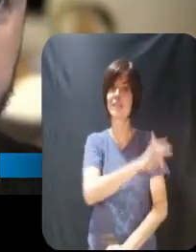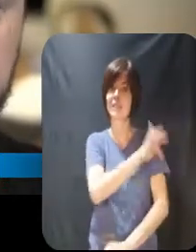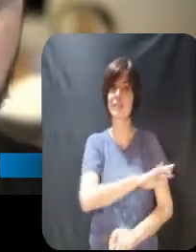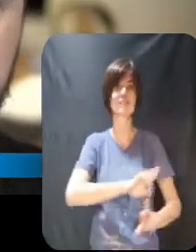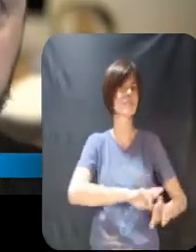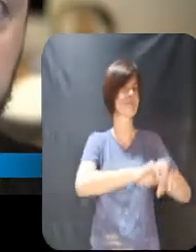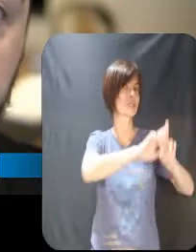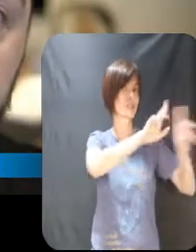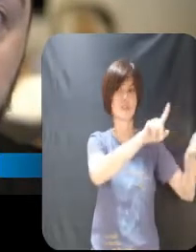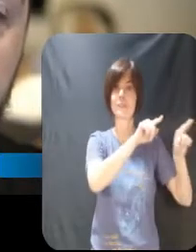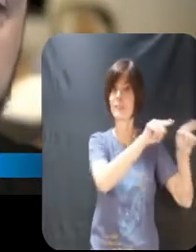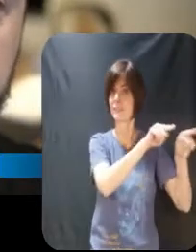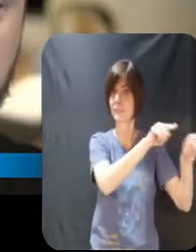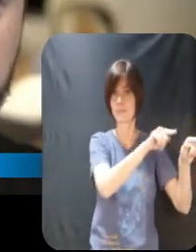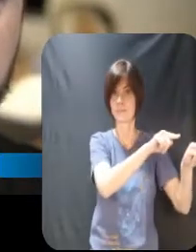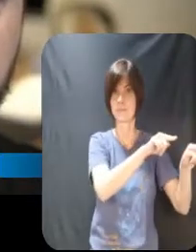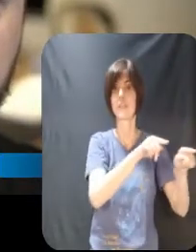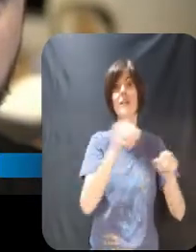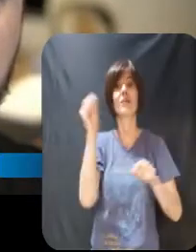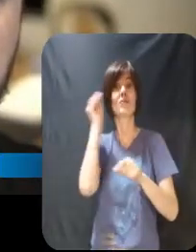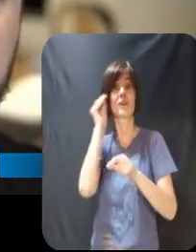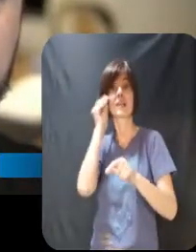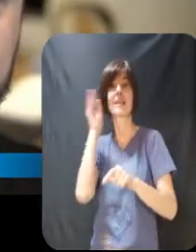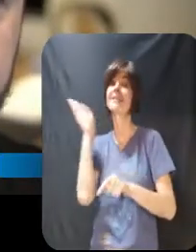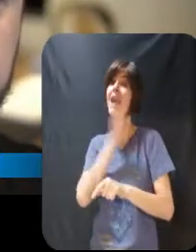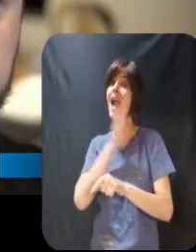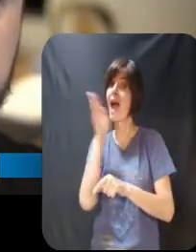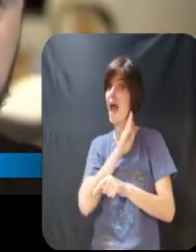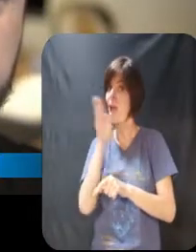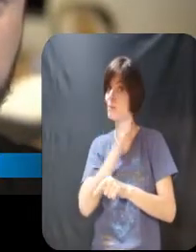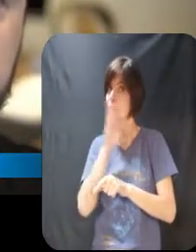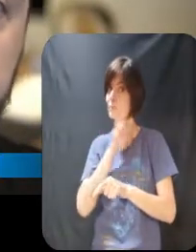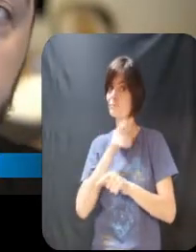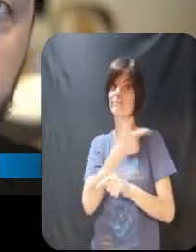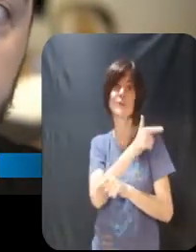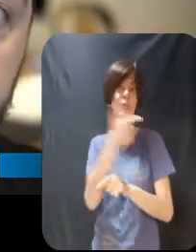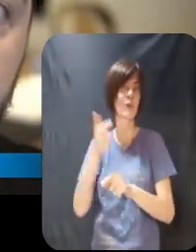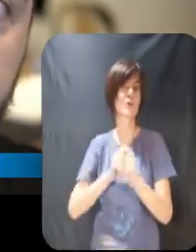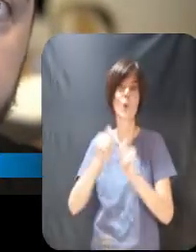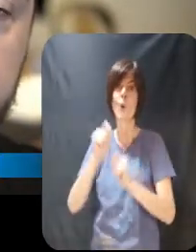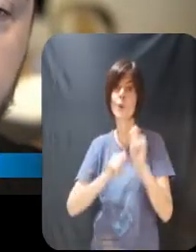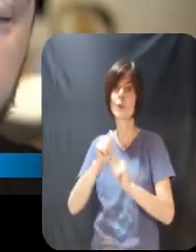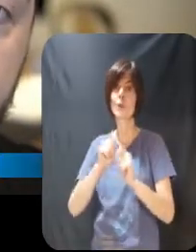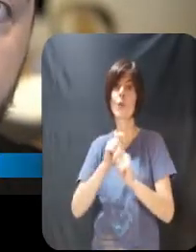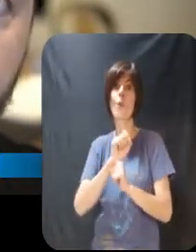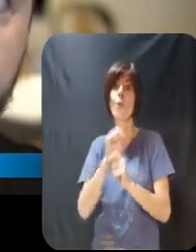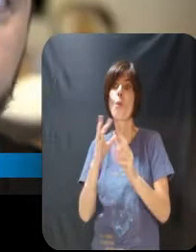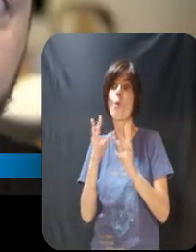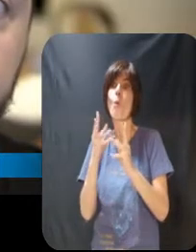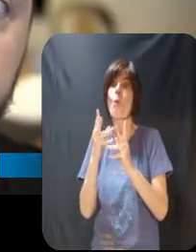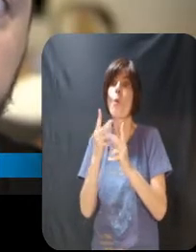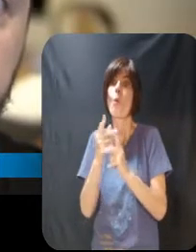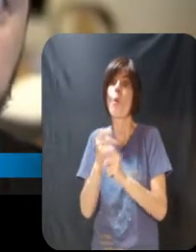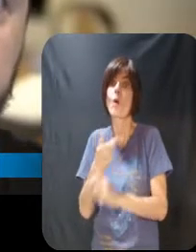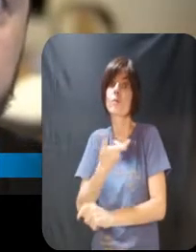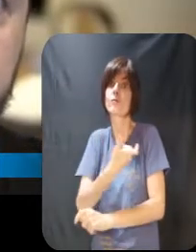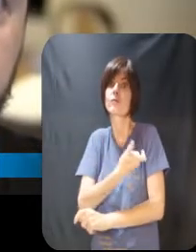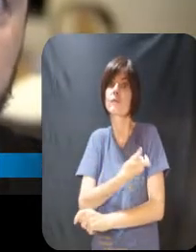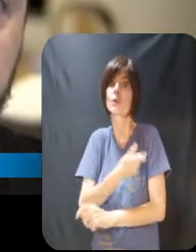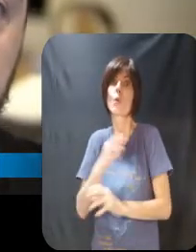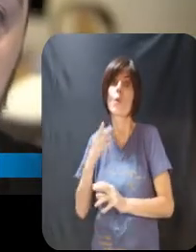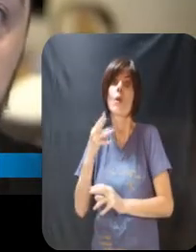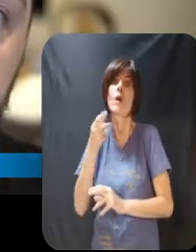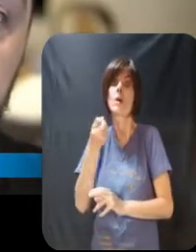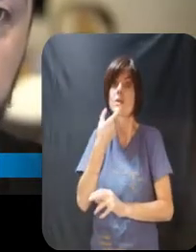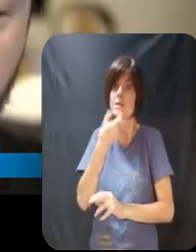em doses que não são tão controladas, e o resultado de 26 pacientes não é um resultado que se considera confiável para poder